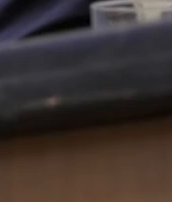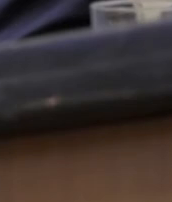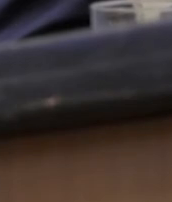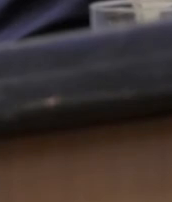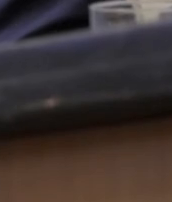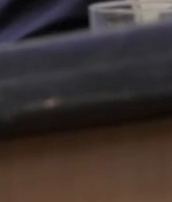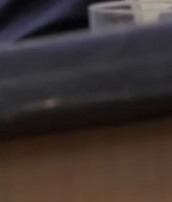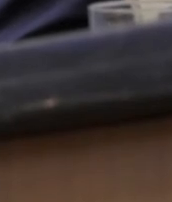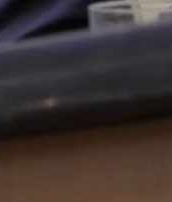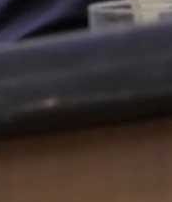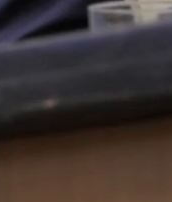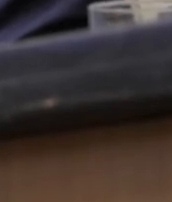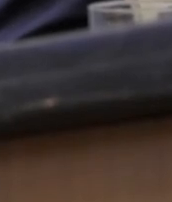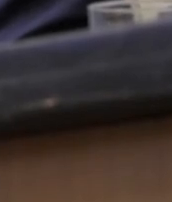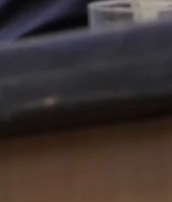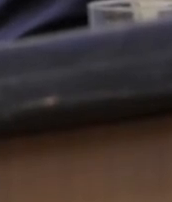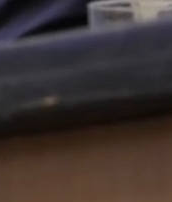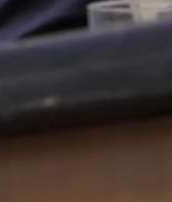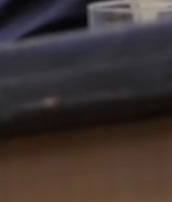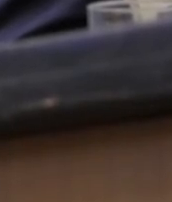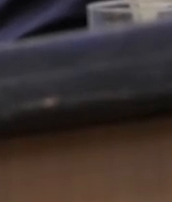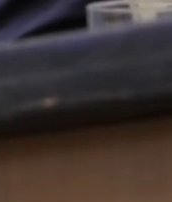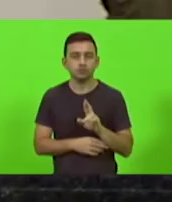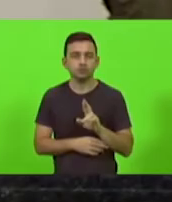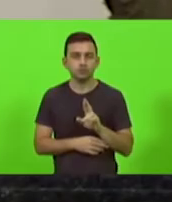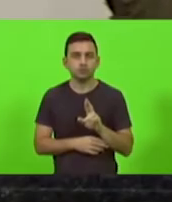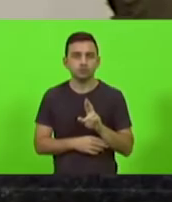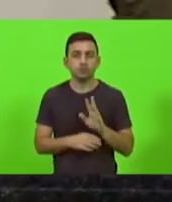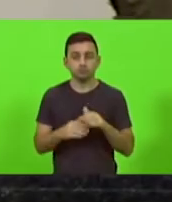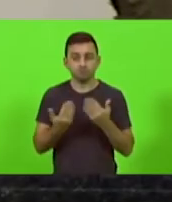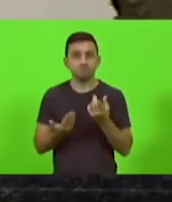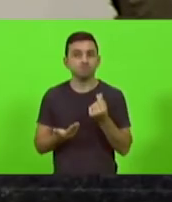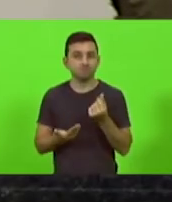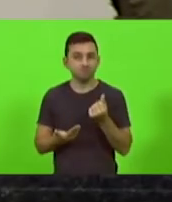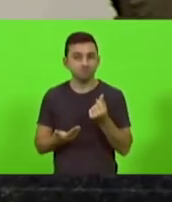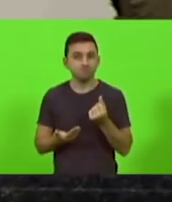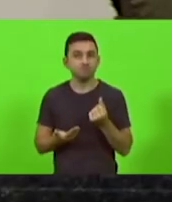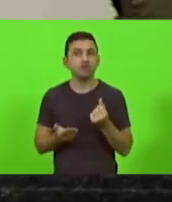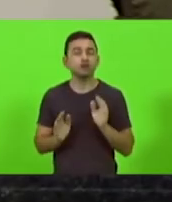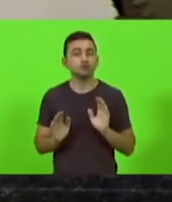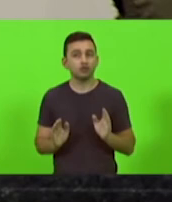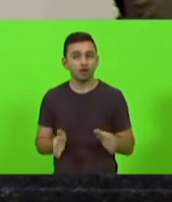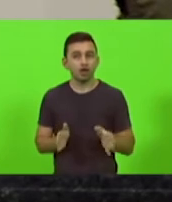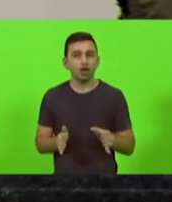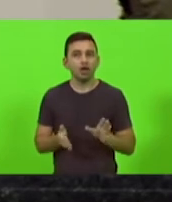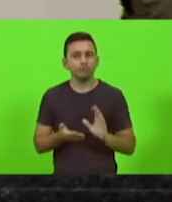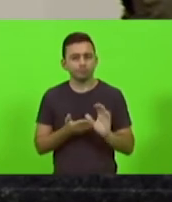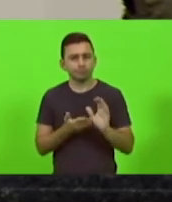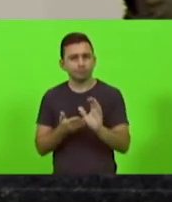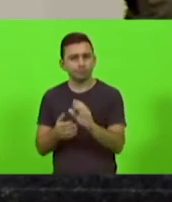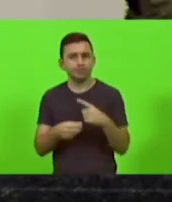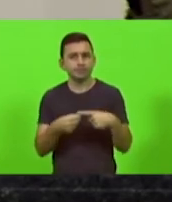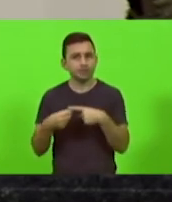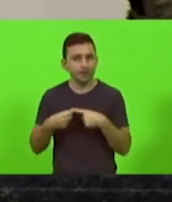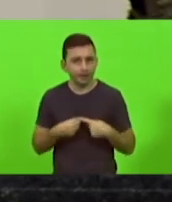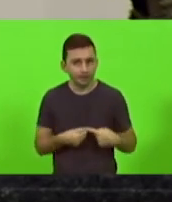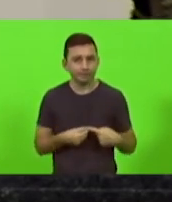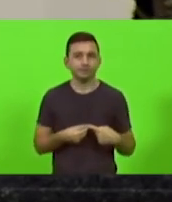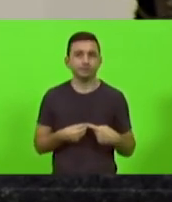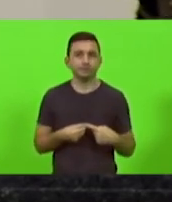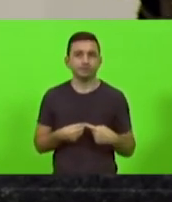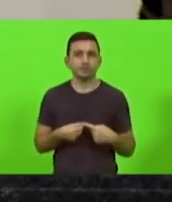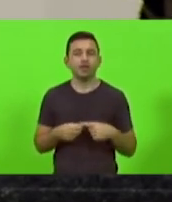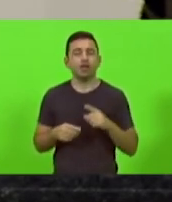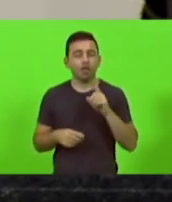parlamentares beneficiando os municípios catarinenses sou recursos que foram lá para os municípios onde